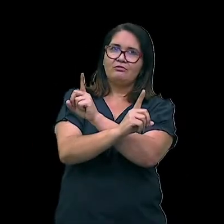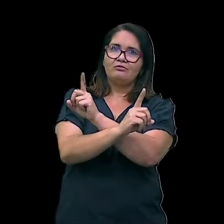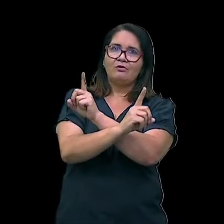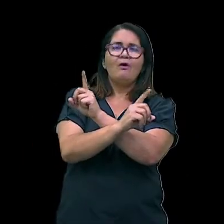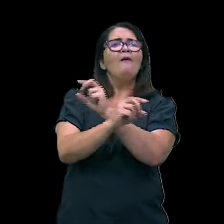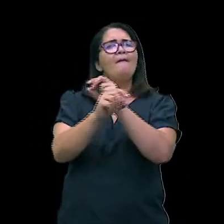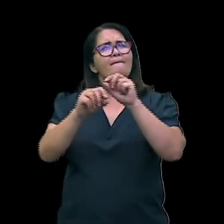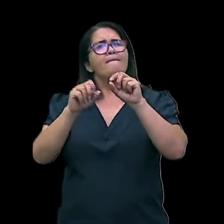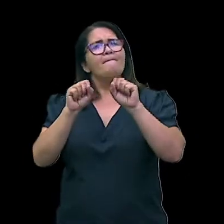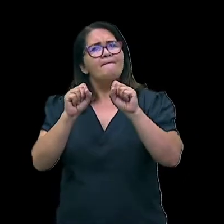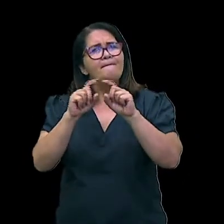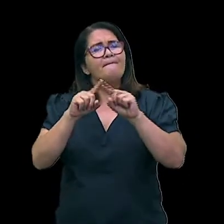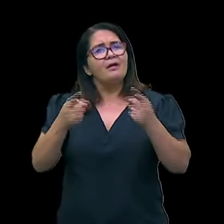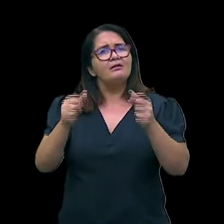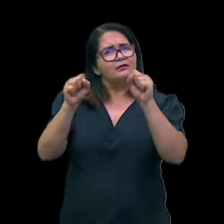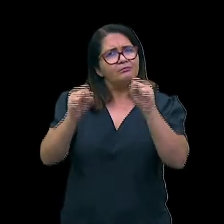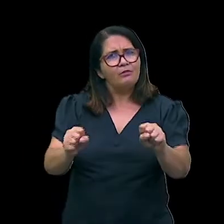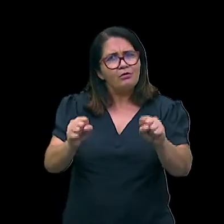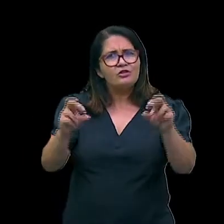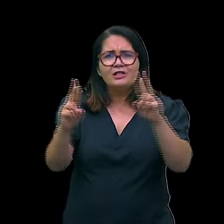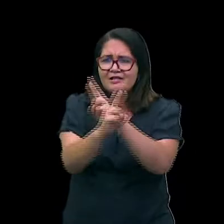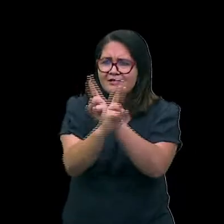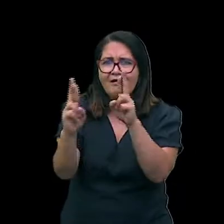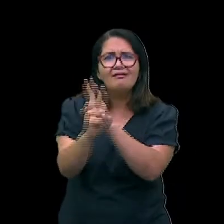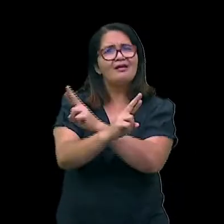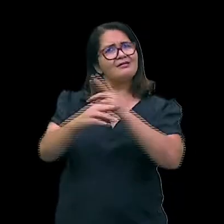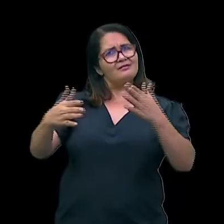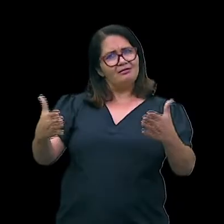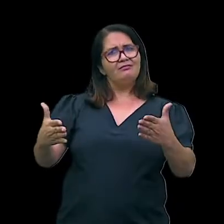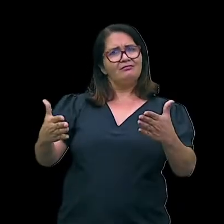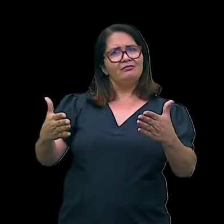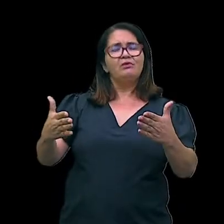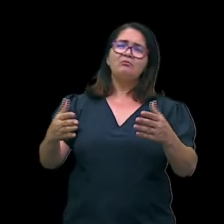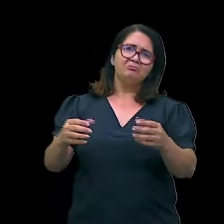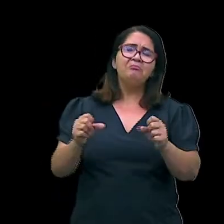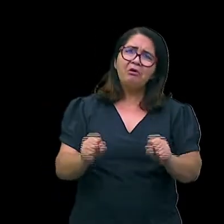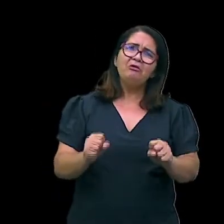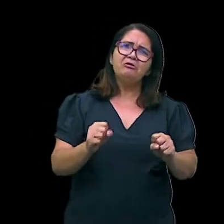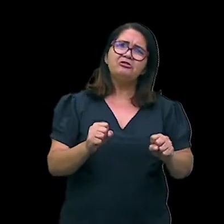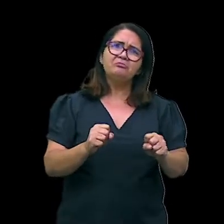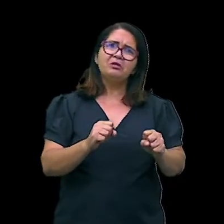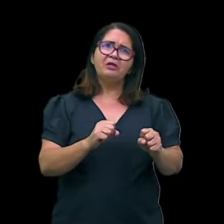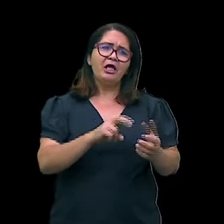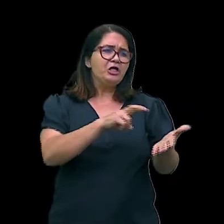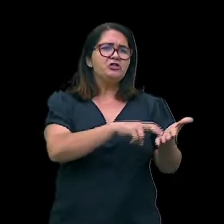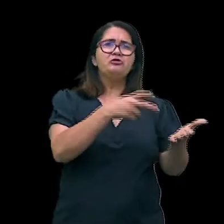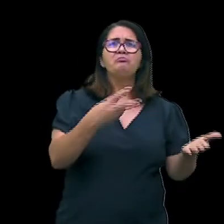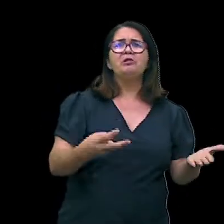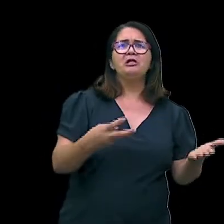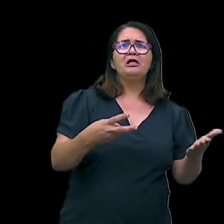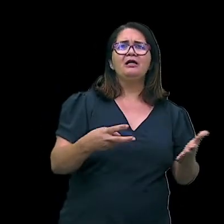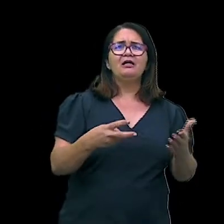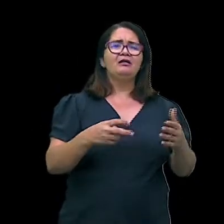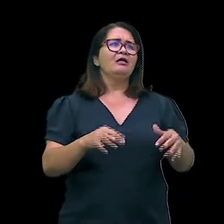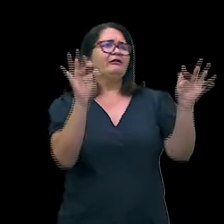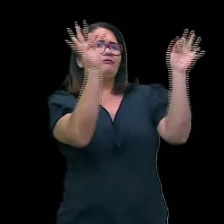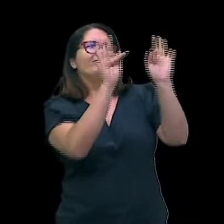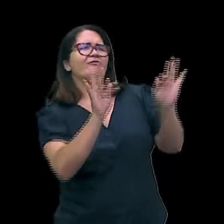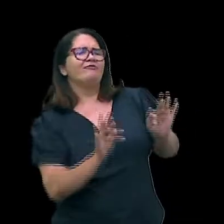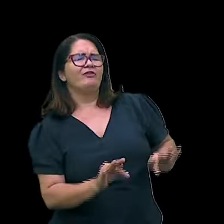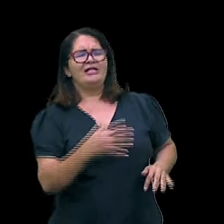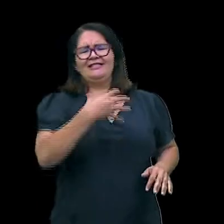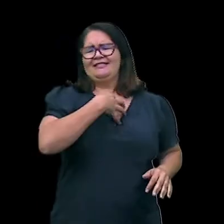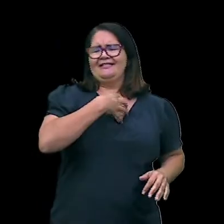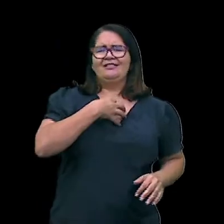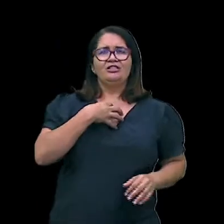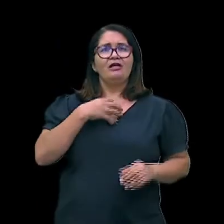aceitável que em um único dia uma pessoa possa sentir alegria e também tristeza. Entretanto,